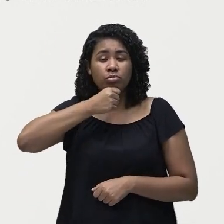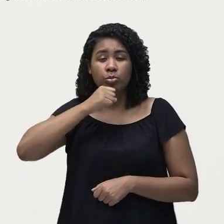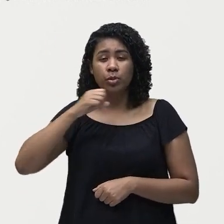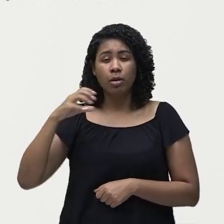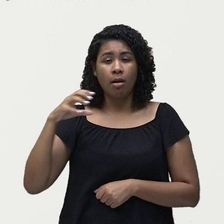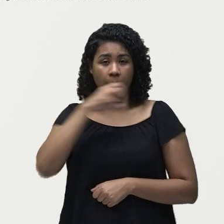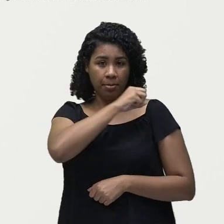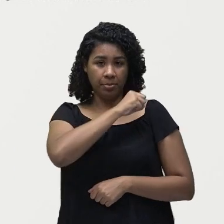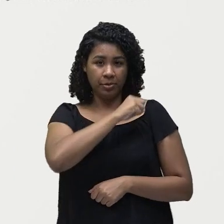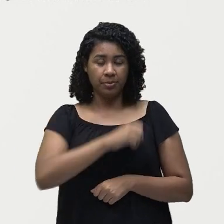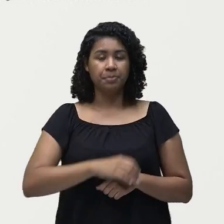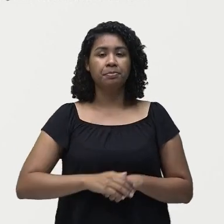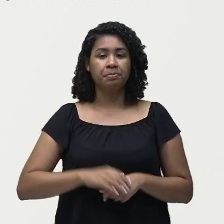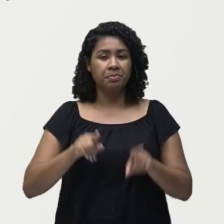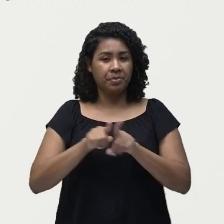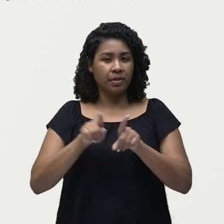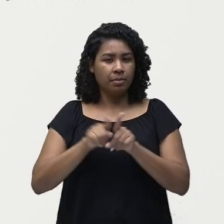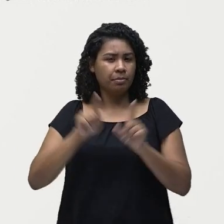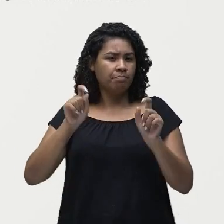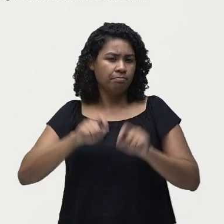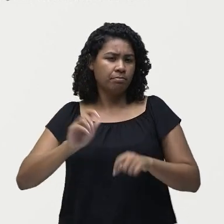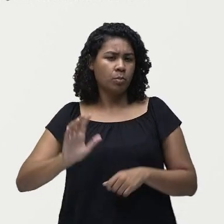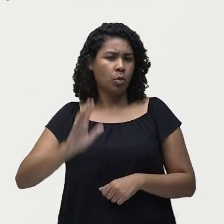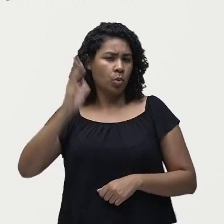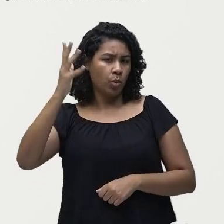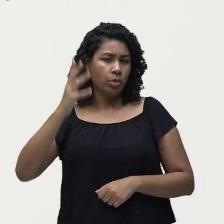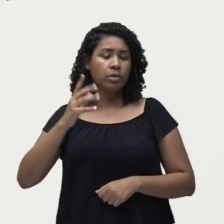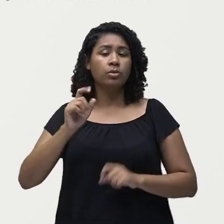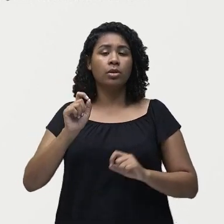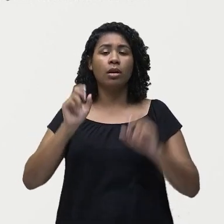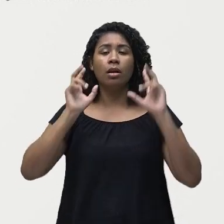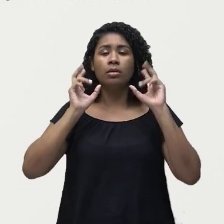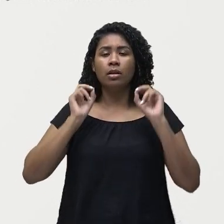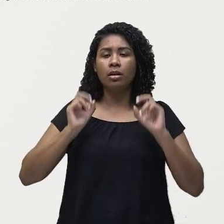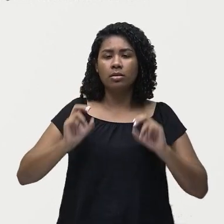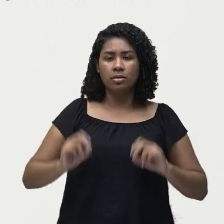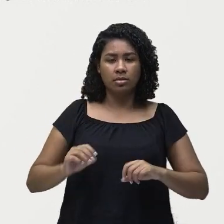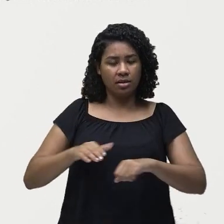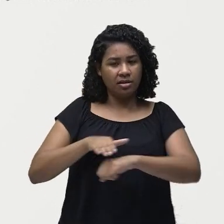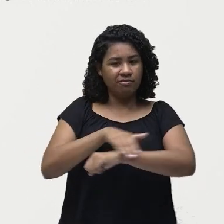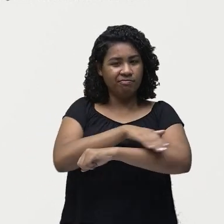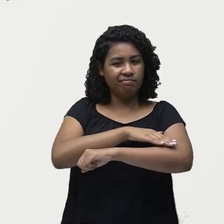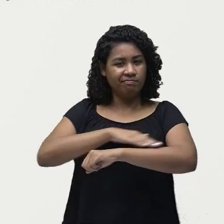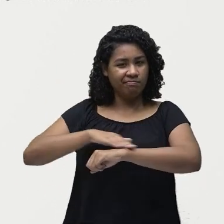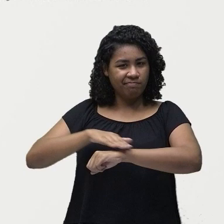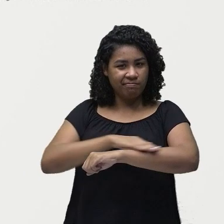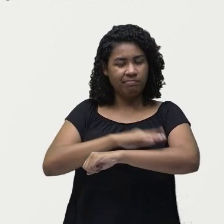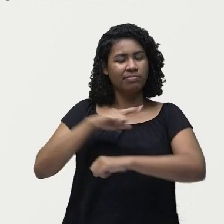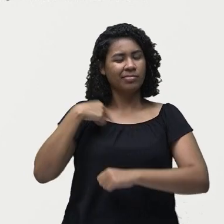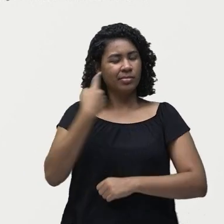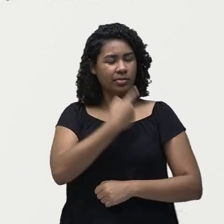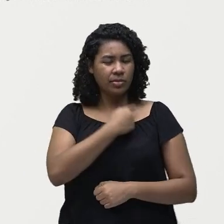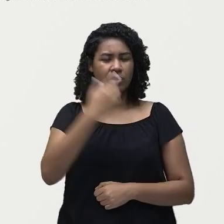disso, pode aumentar os casos de câncer de pele, né? A gente sabe aí da relação